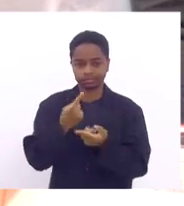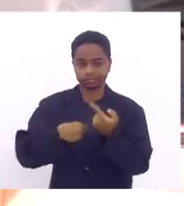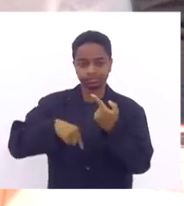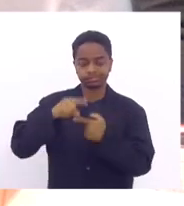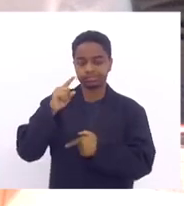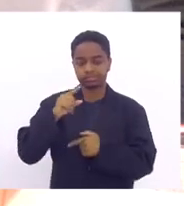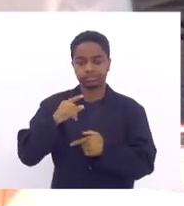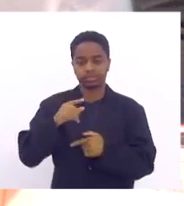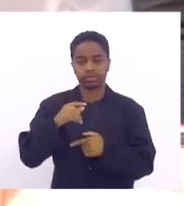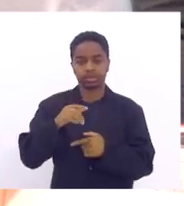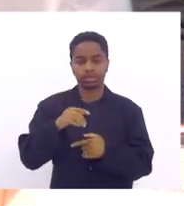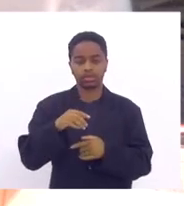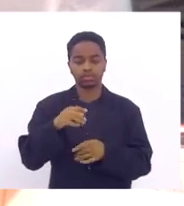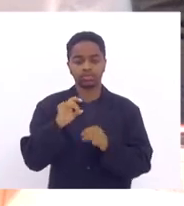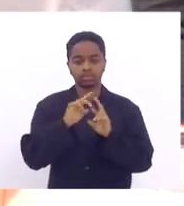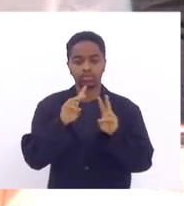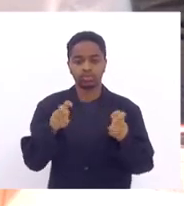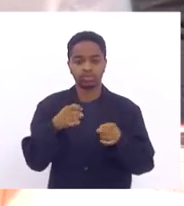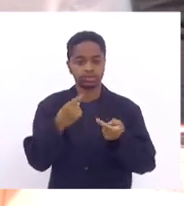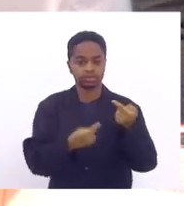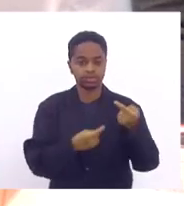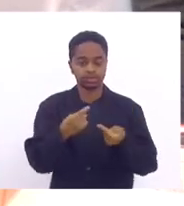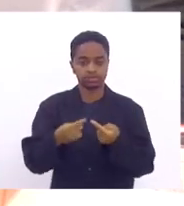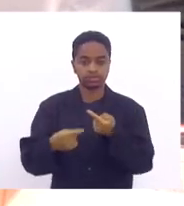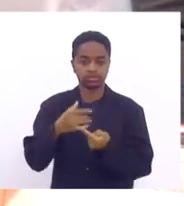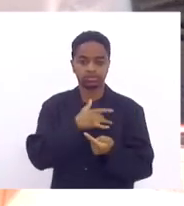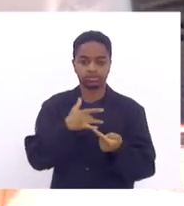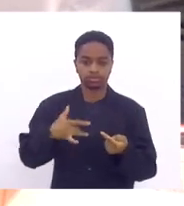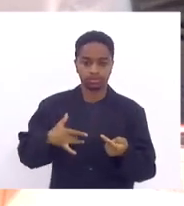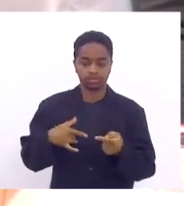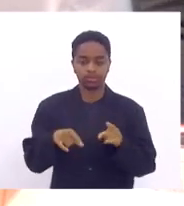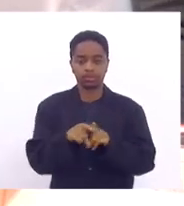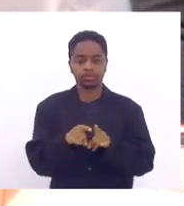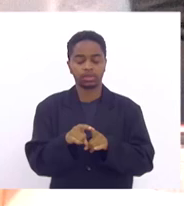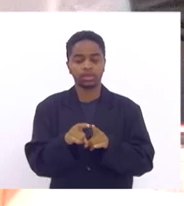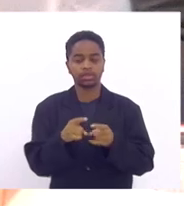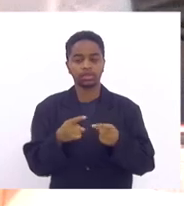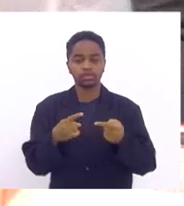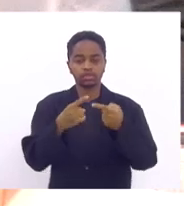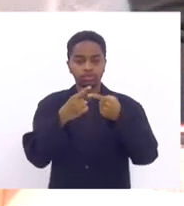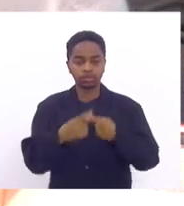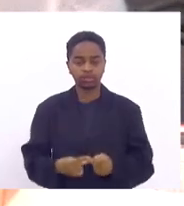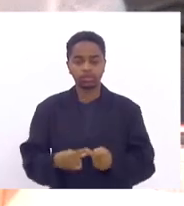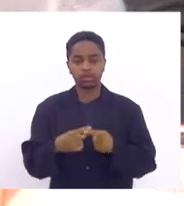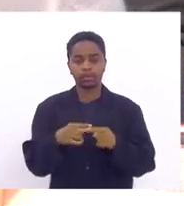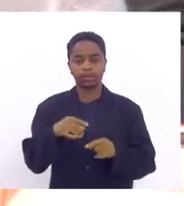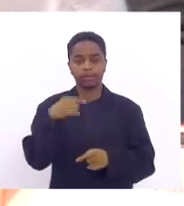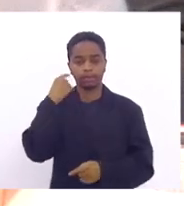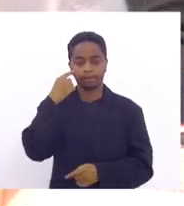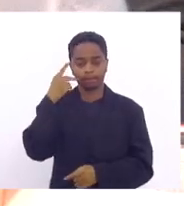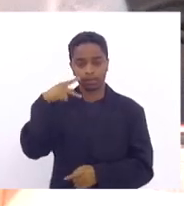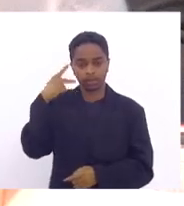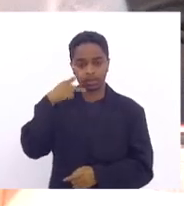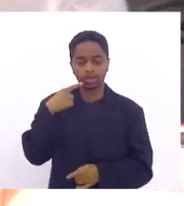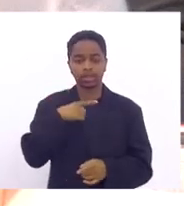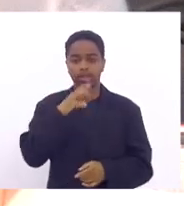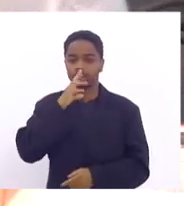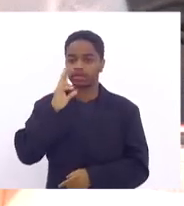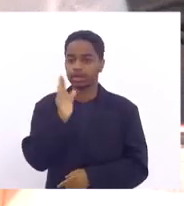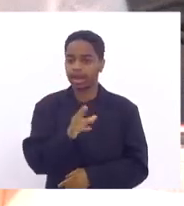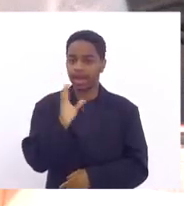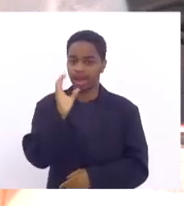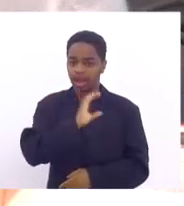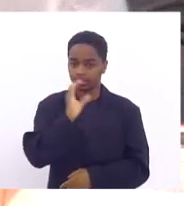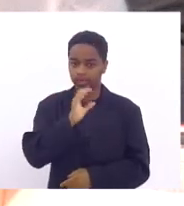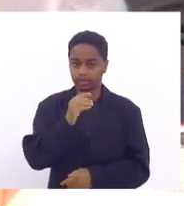do debate lícito e saudável no no na disputa político eleitoral a essa resposta rápida e célere da justiça